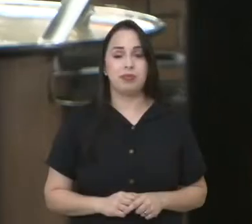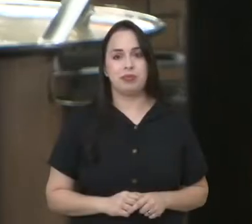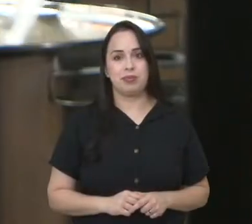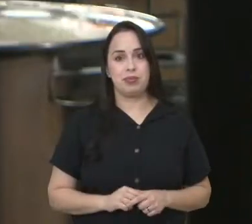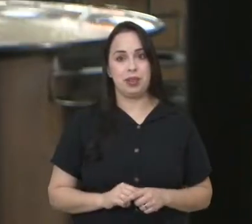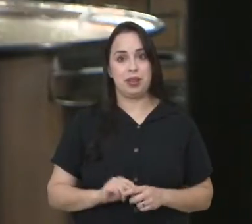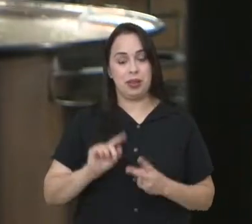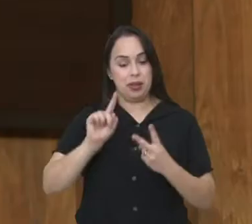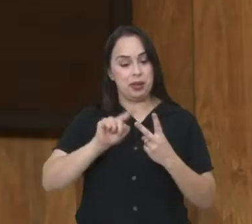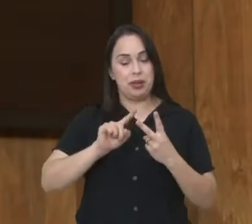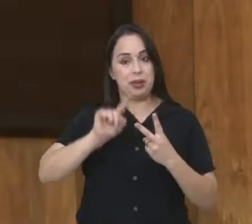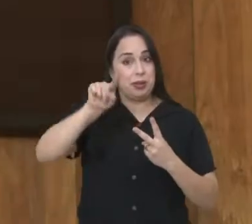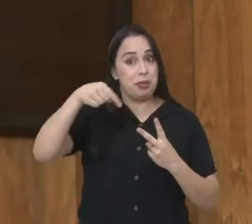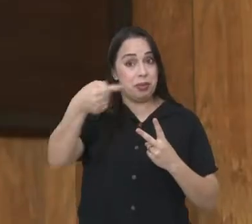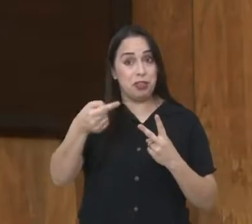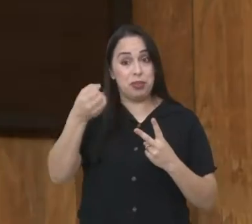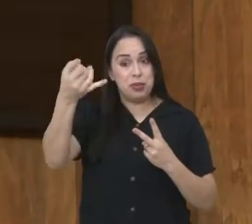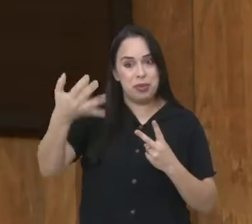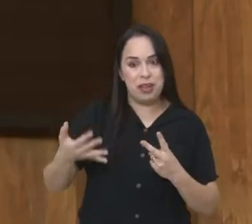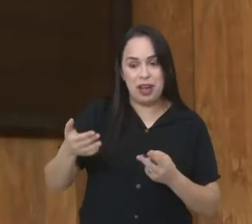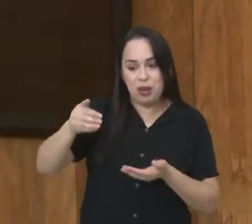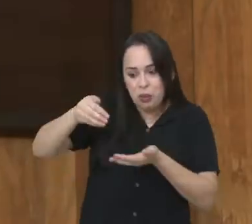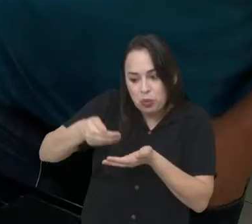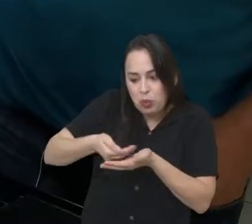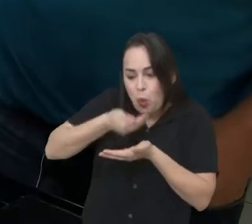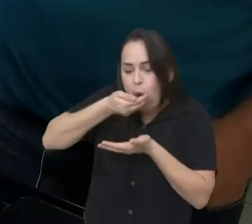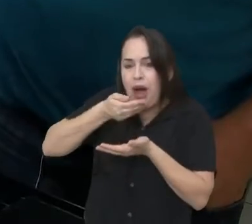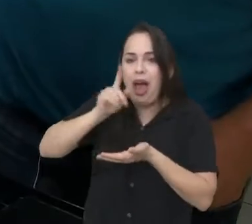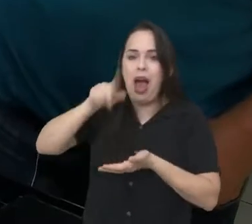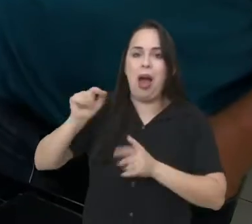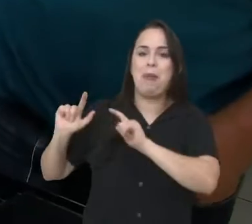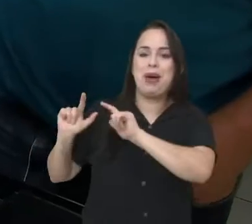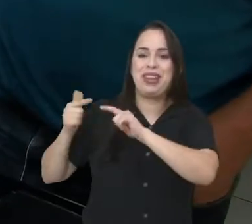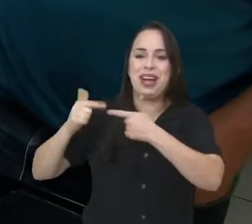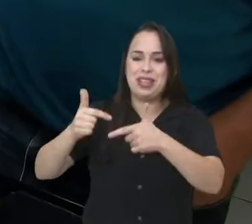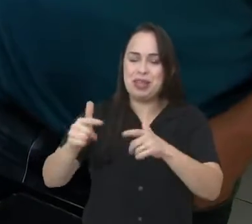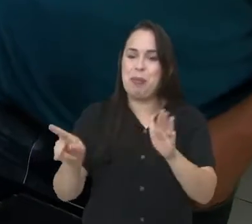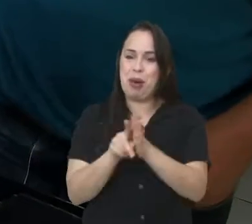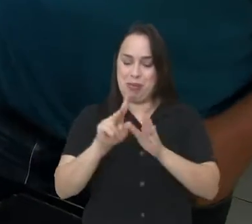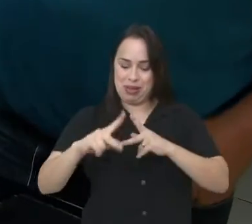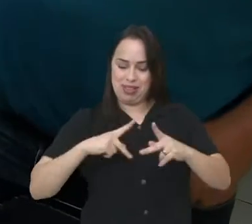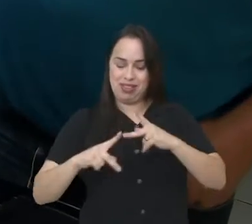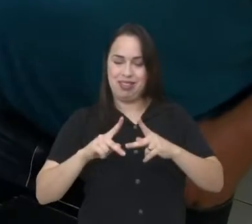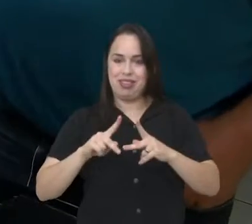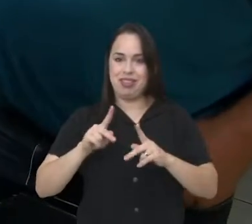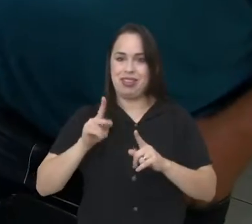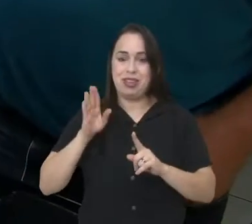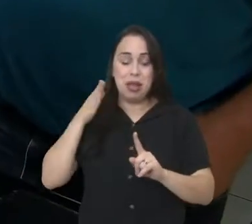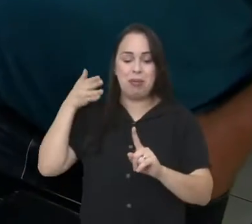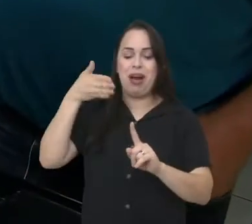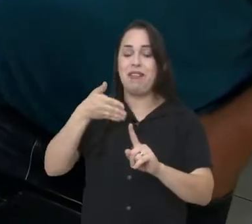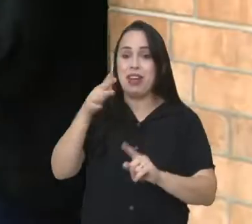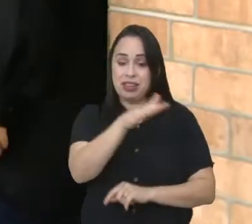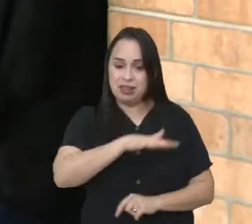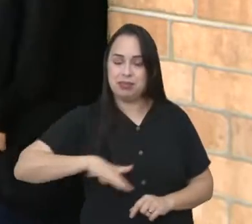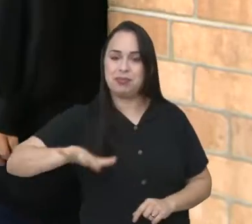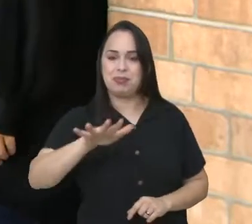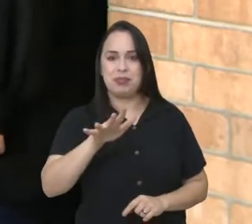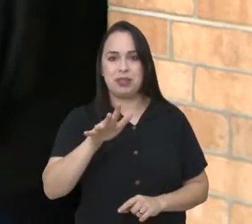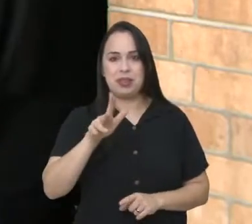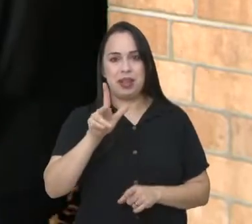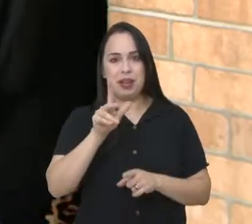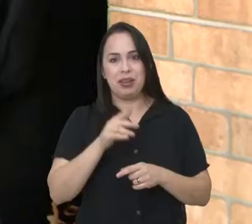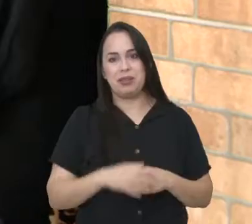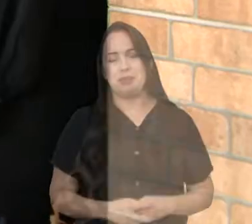No próximo bloco, vamos falar do caldinho, uma tradição de São José dos Campos que é uma referência do bairro São Dimas. Fica